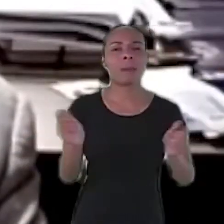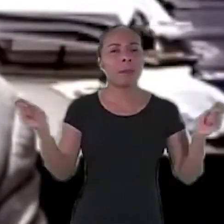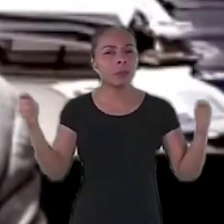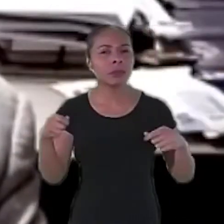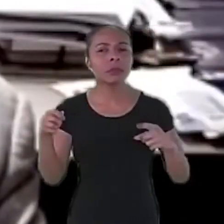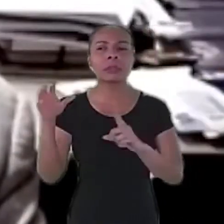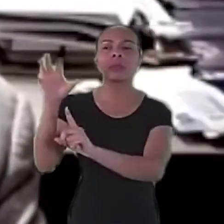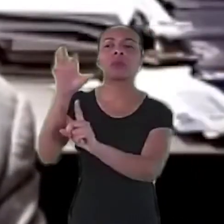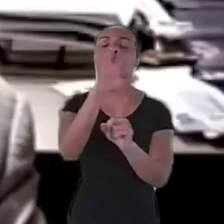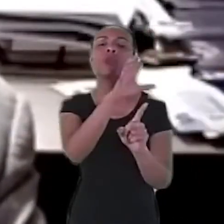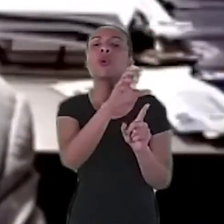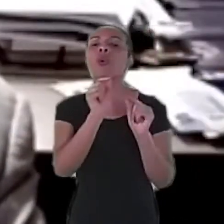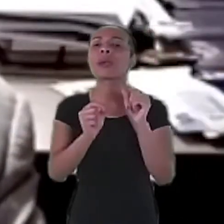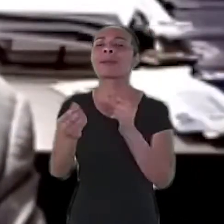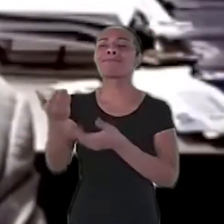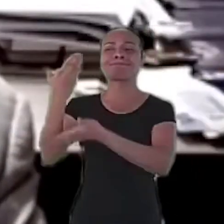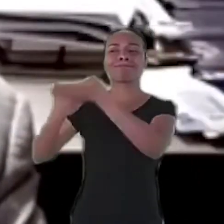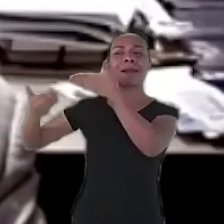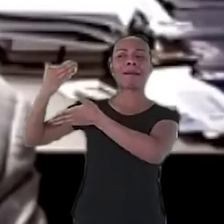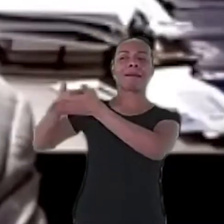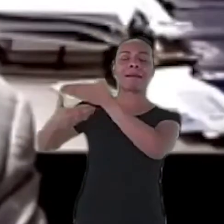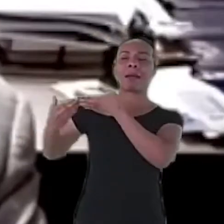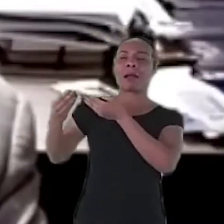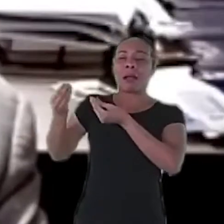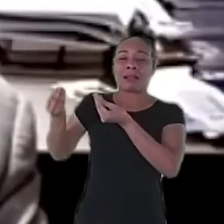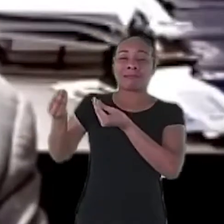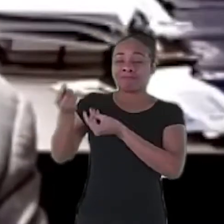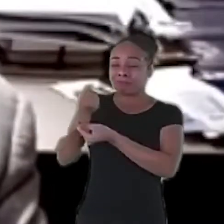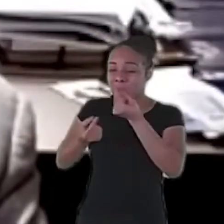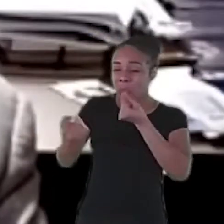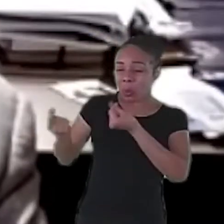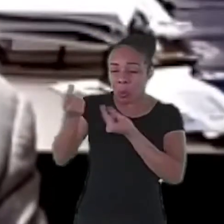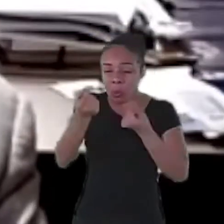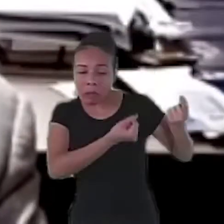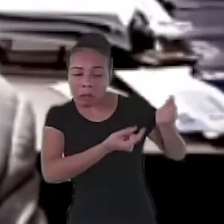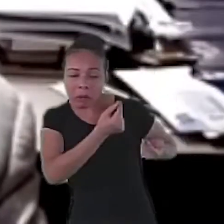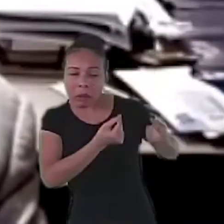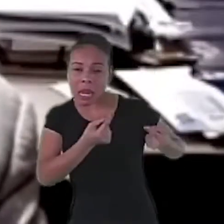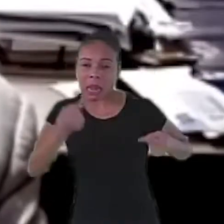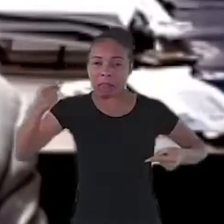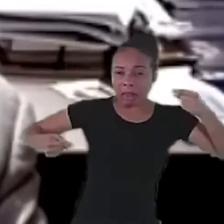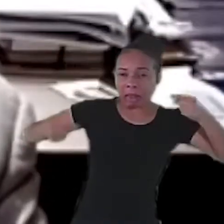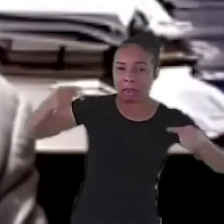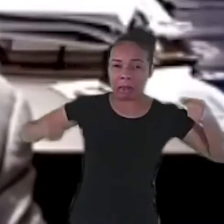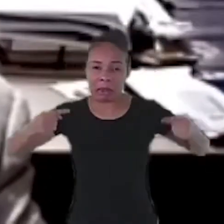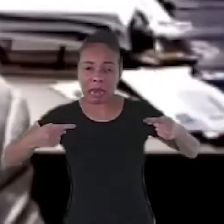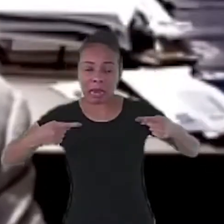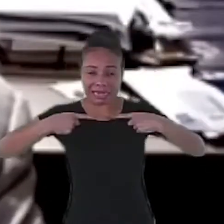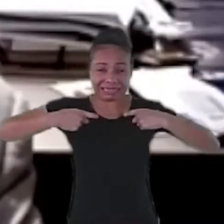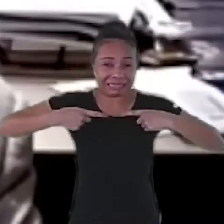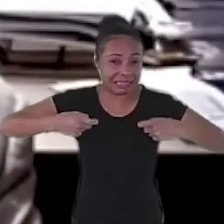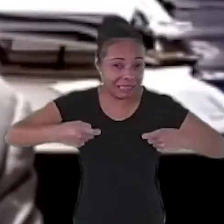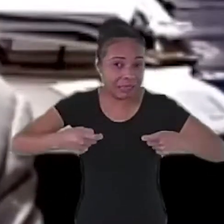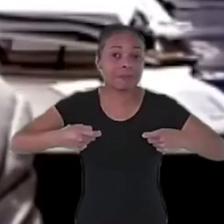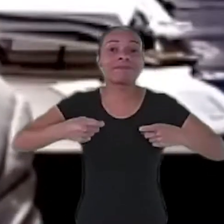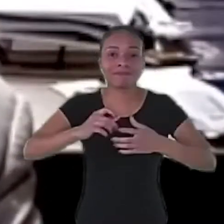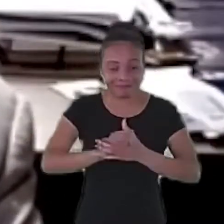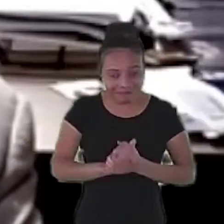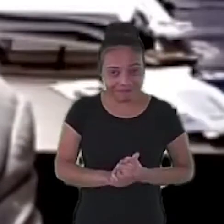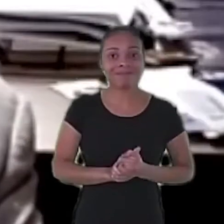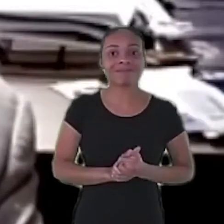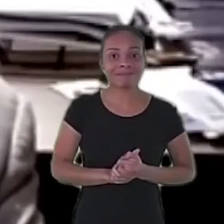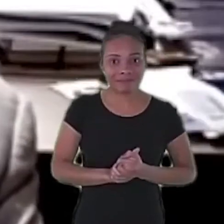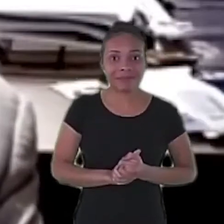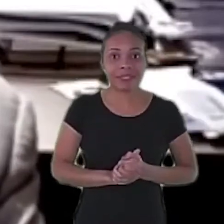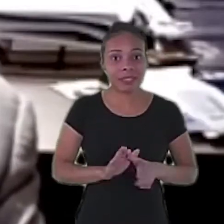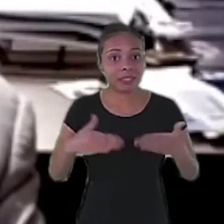destruições, para fazer economias de guerra. Há 2 livros célebres da professora Anne Mack, chama The Rise of the